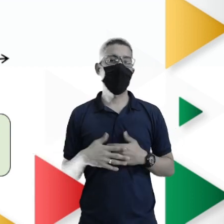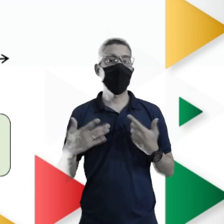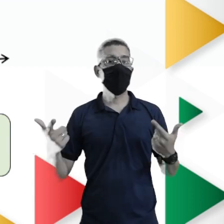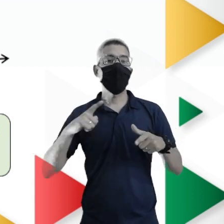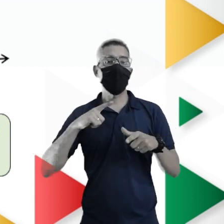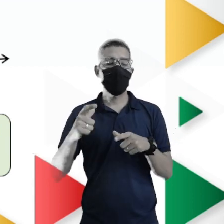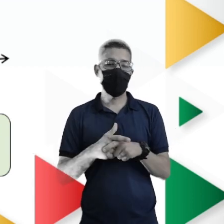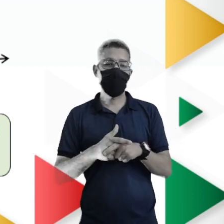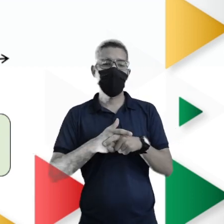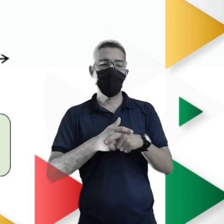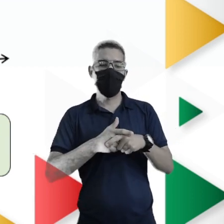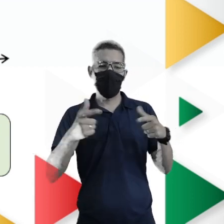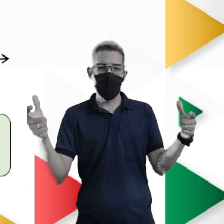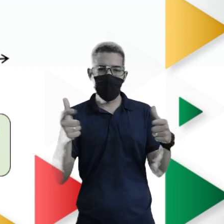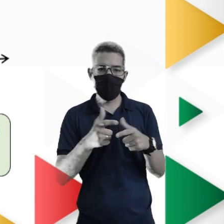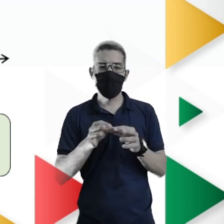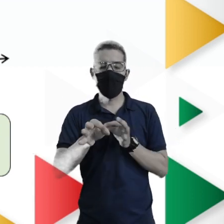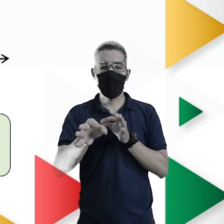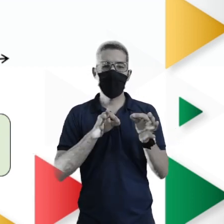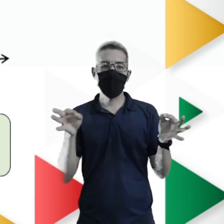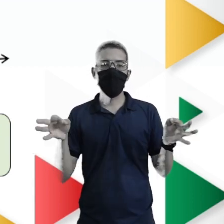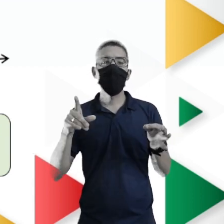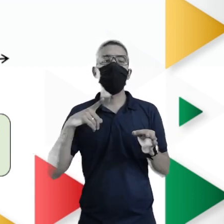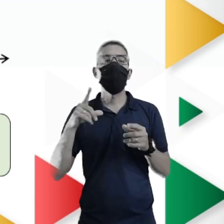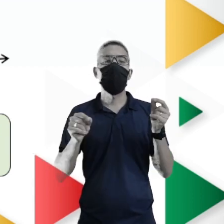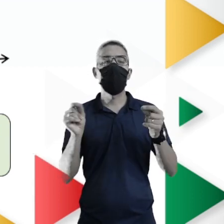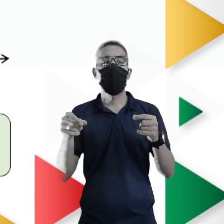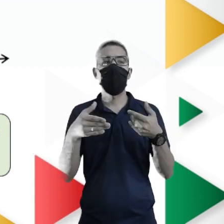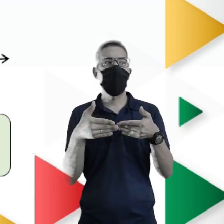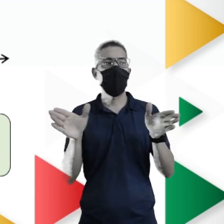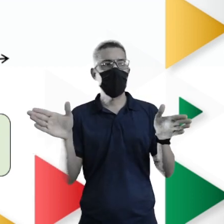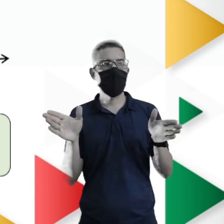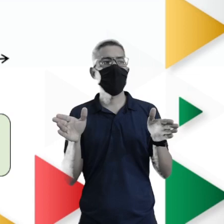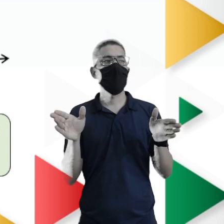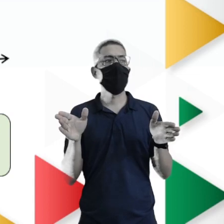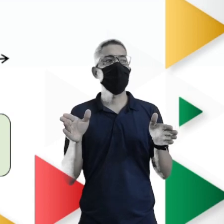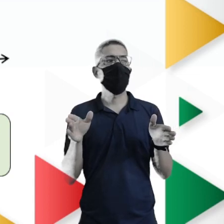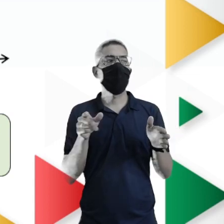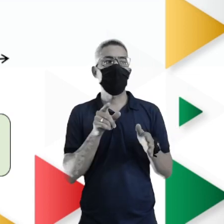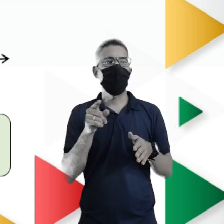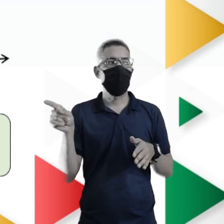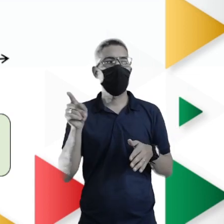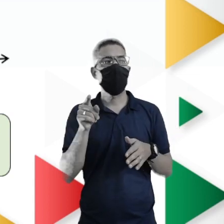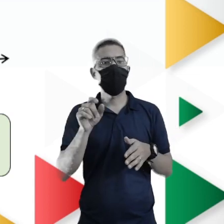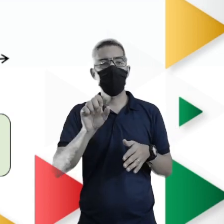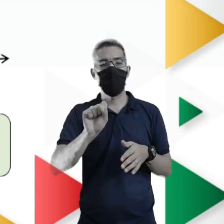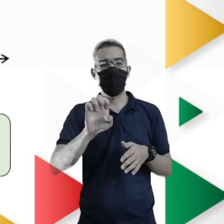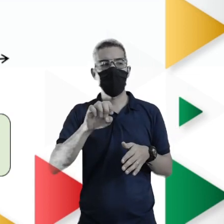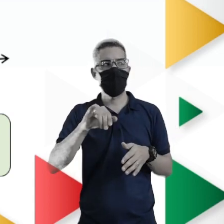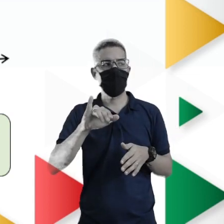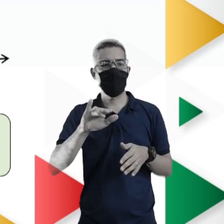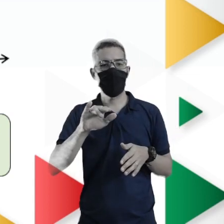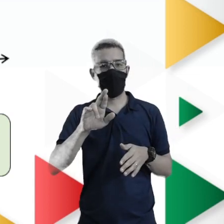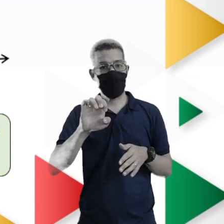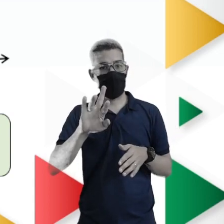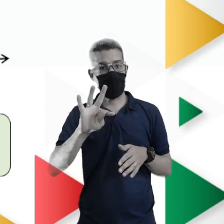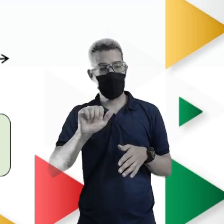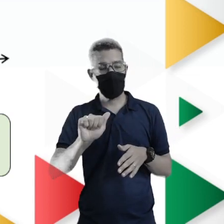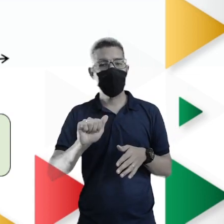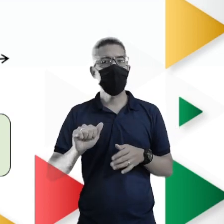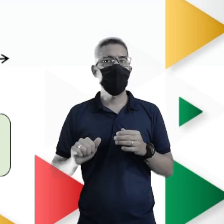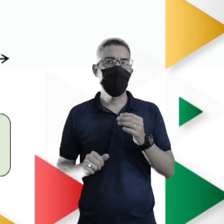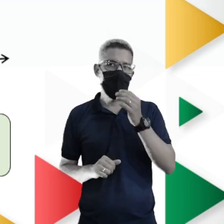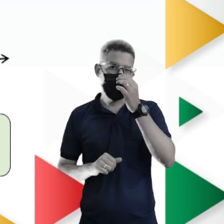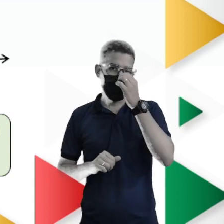grandezas e medidas, o que importa é a abertura entre as semirretas. Tranquilo, então? Quando você vai medir